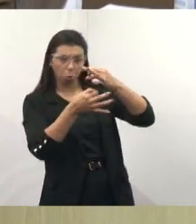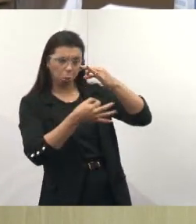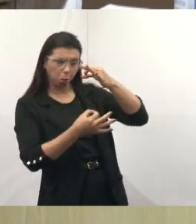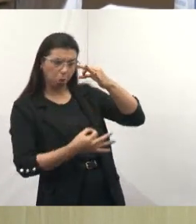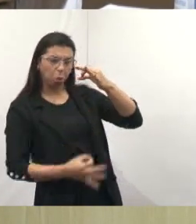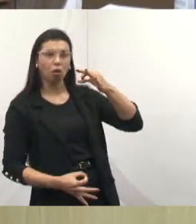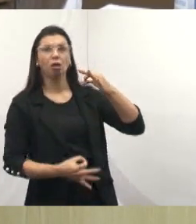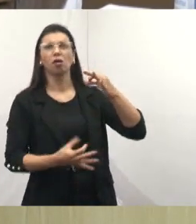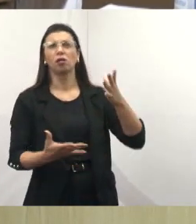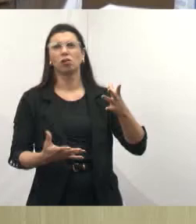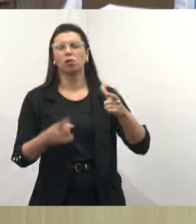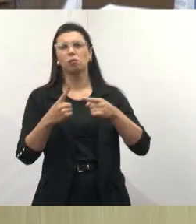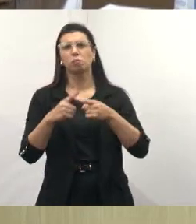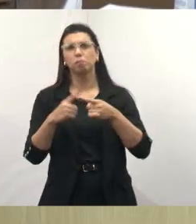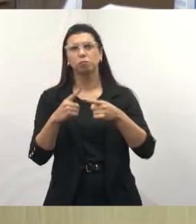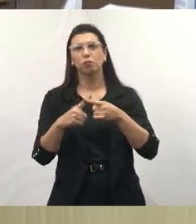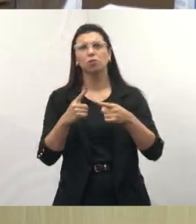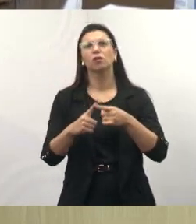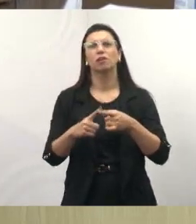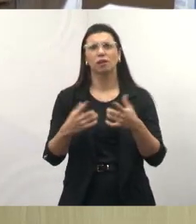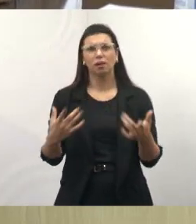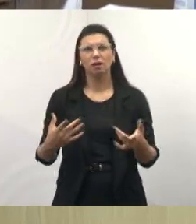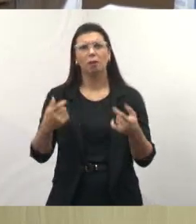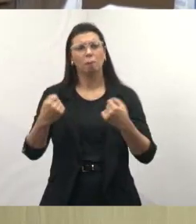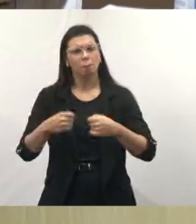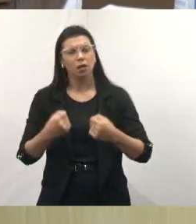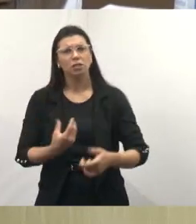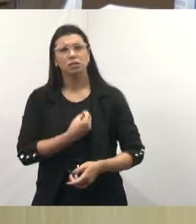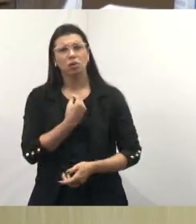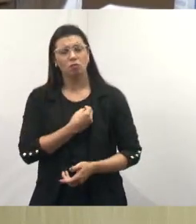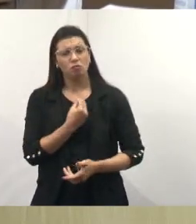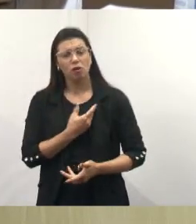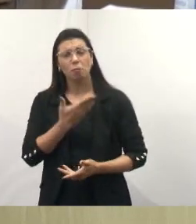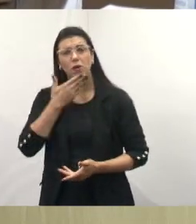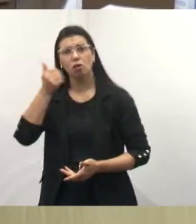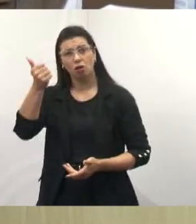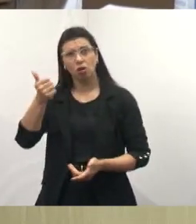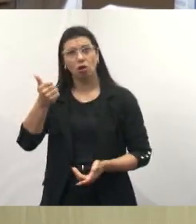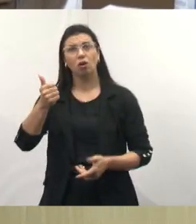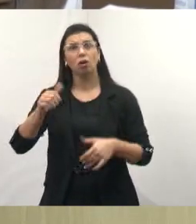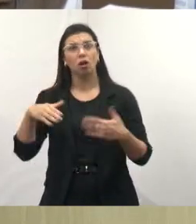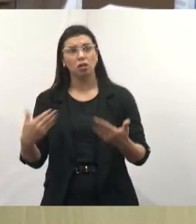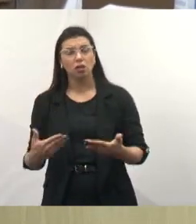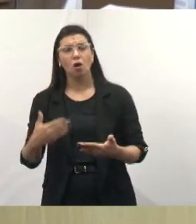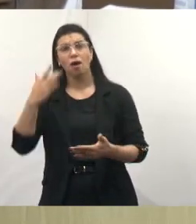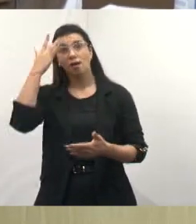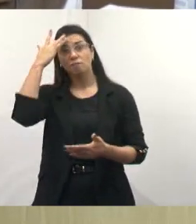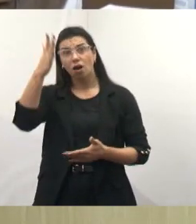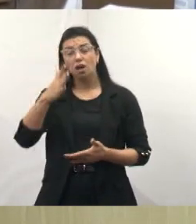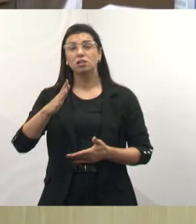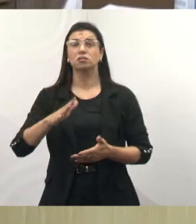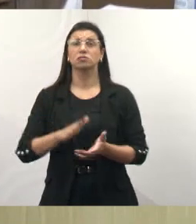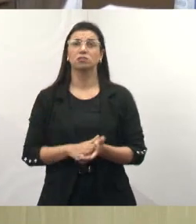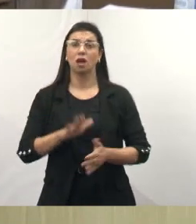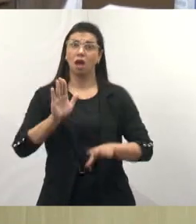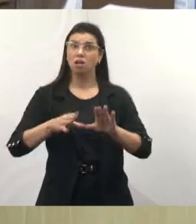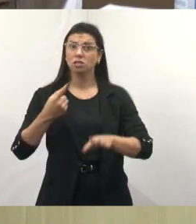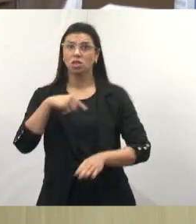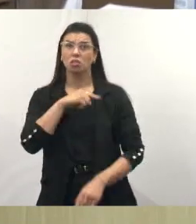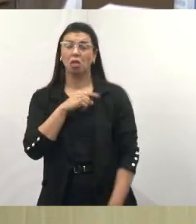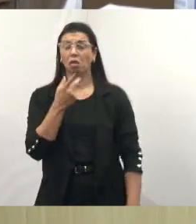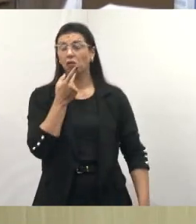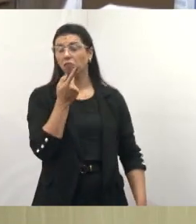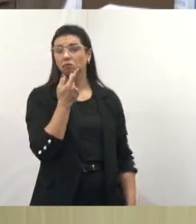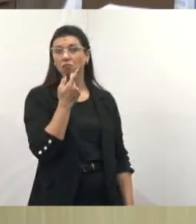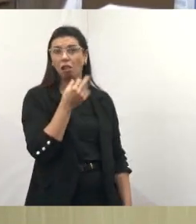são prioridades para a qualidade de vida de uma pessoa não são comentadas, né? Então é muito fácil você apontar o dedo naquelas